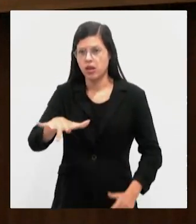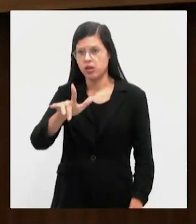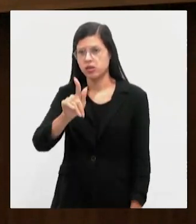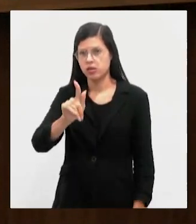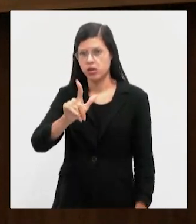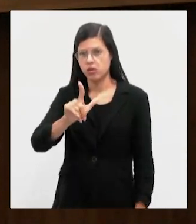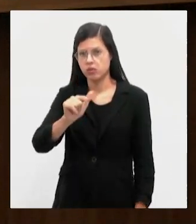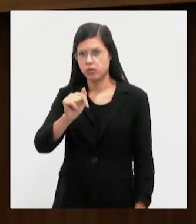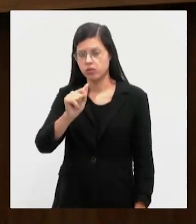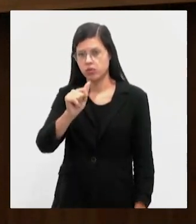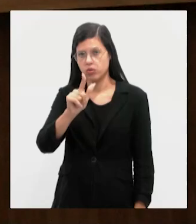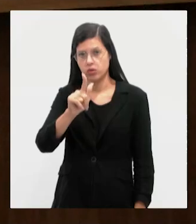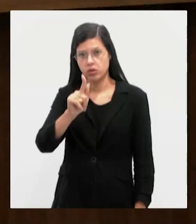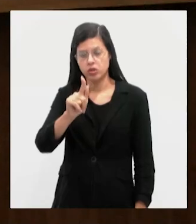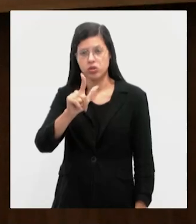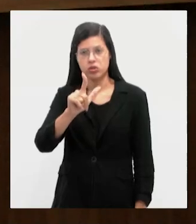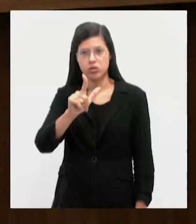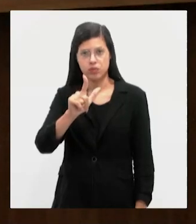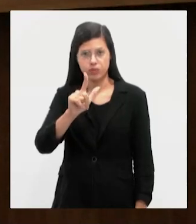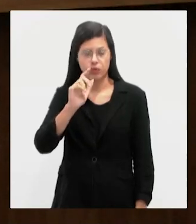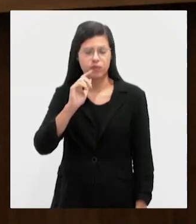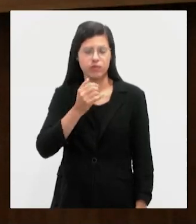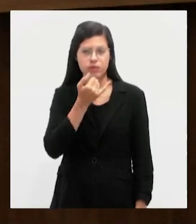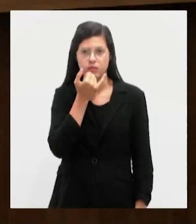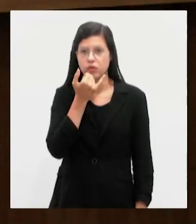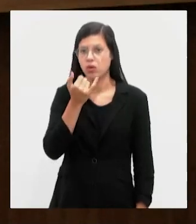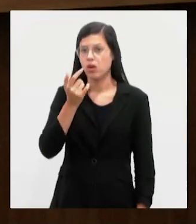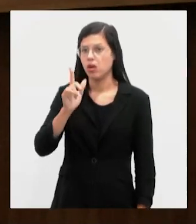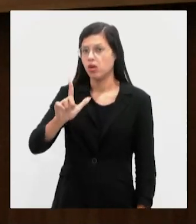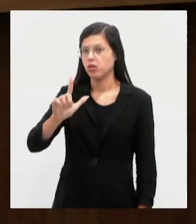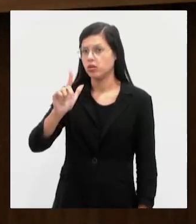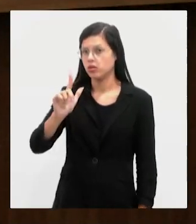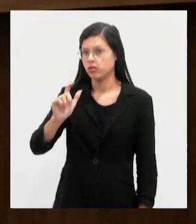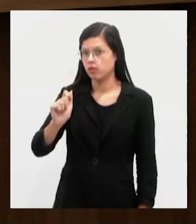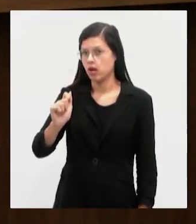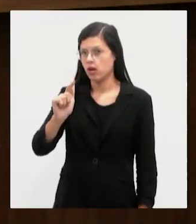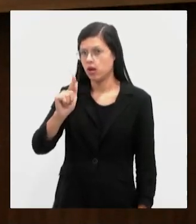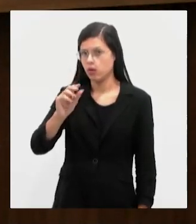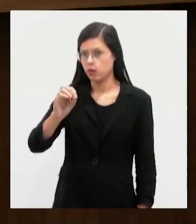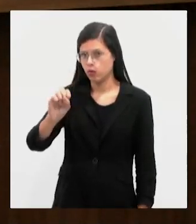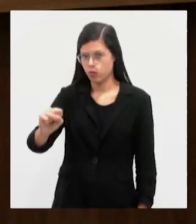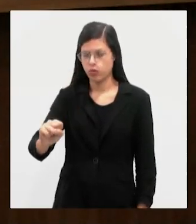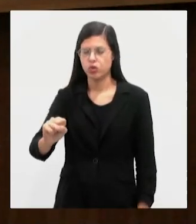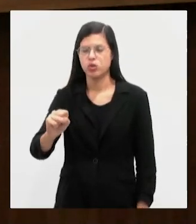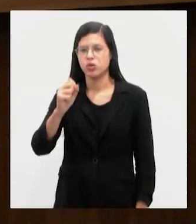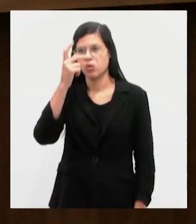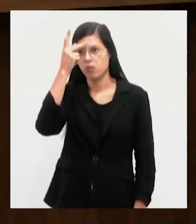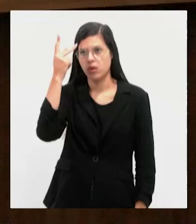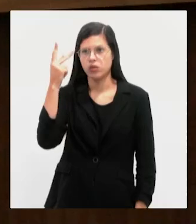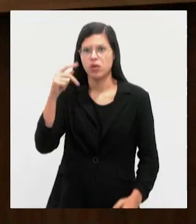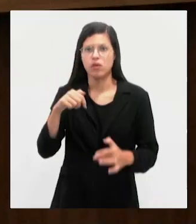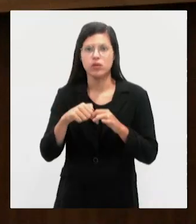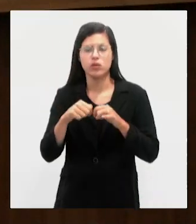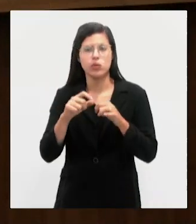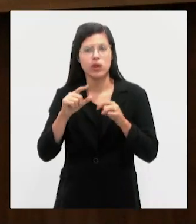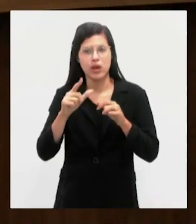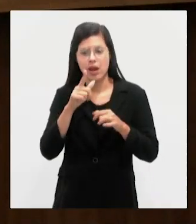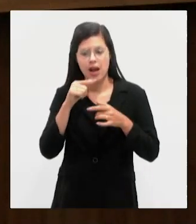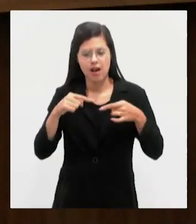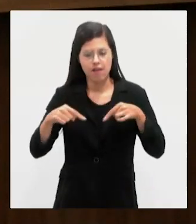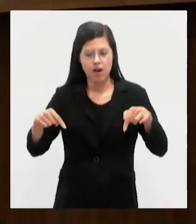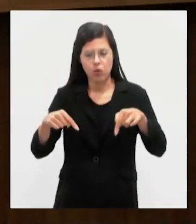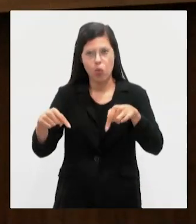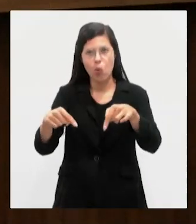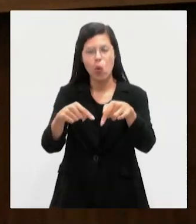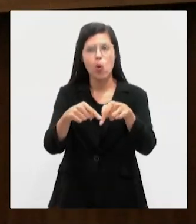de Jacarepiá, que o pessoal da especulação imobiliária ia secando a lagoa, presidente, porque quando